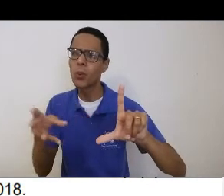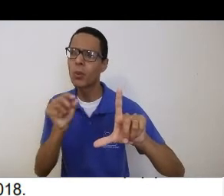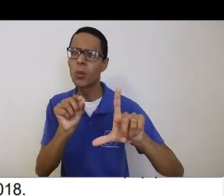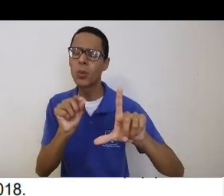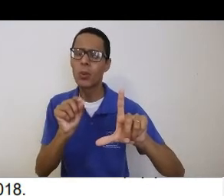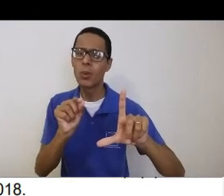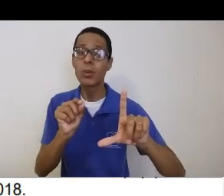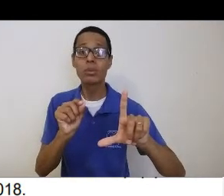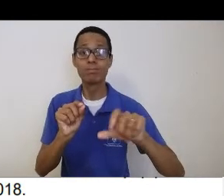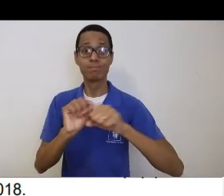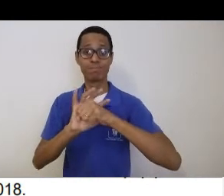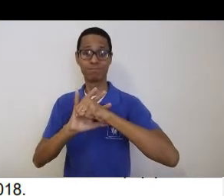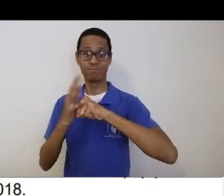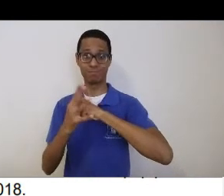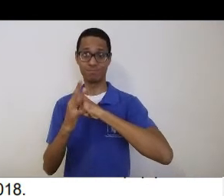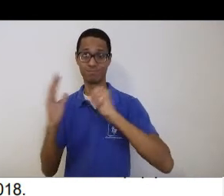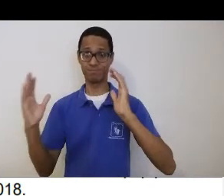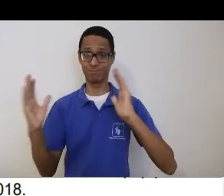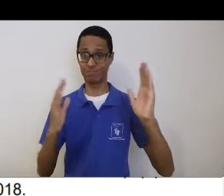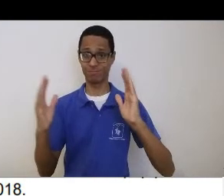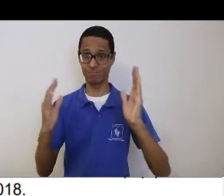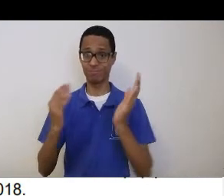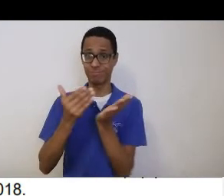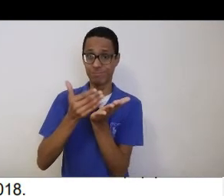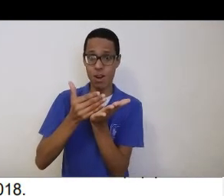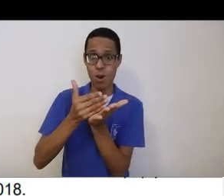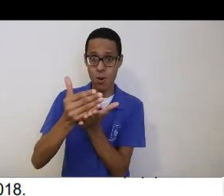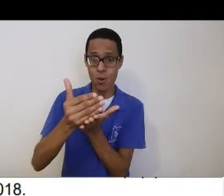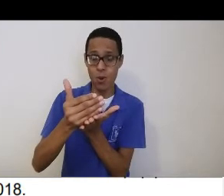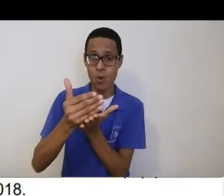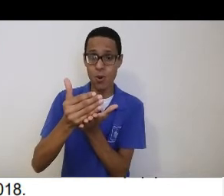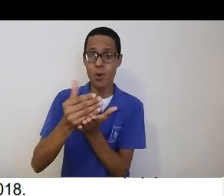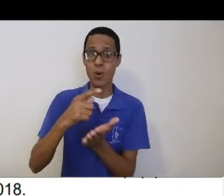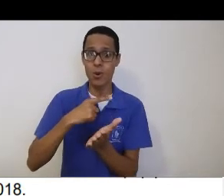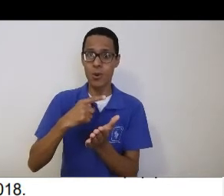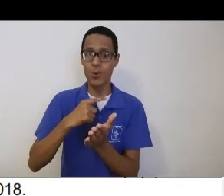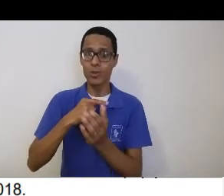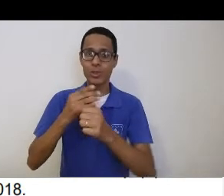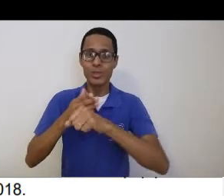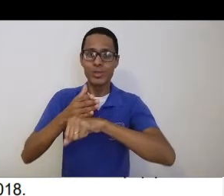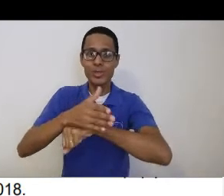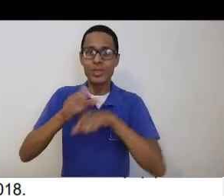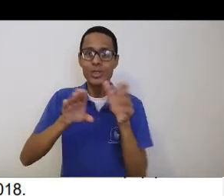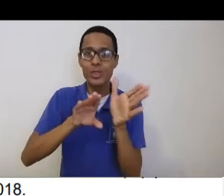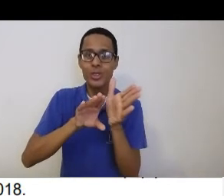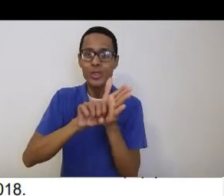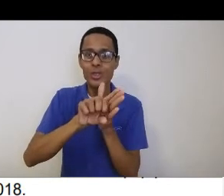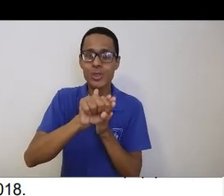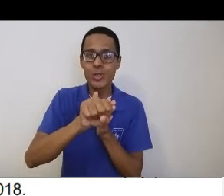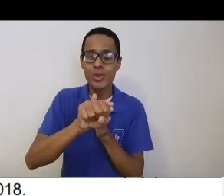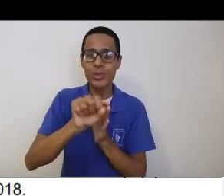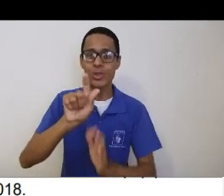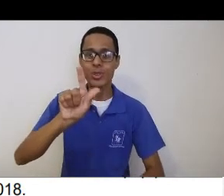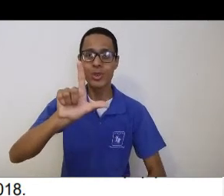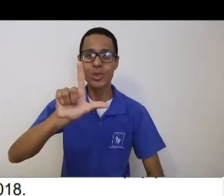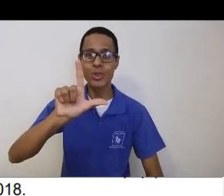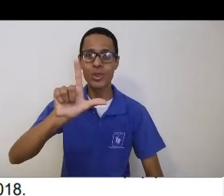planilhas? Todos os alunos tiveram acesso a planilhas do trabalho remoto ao acesso do Google